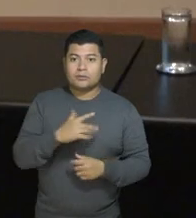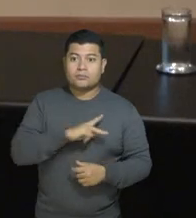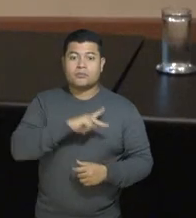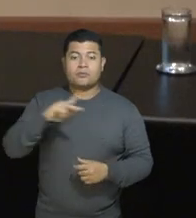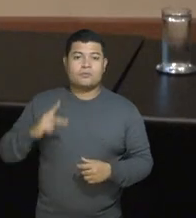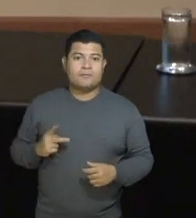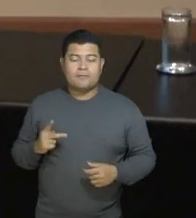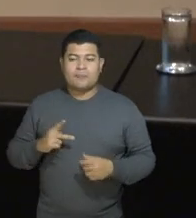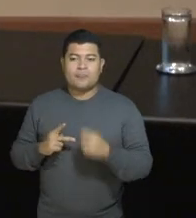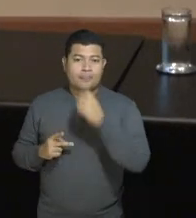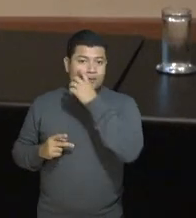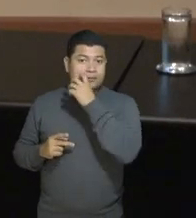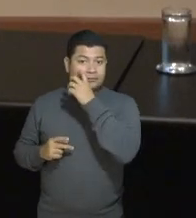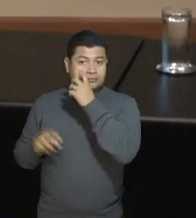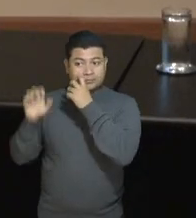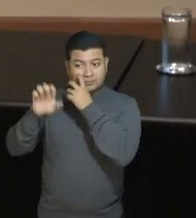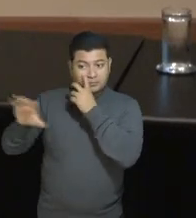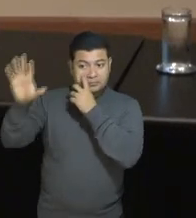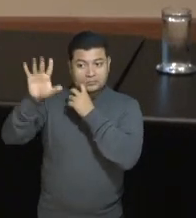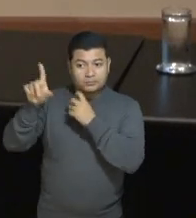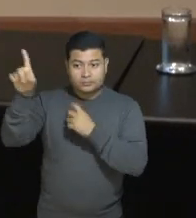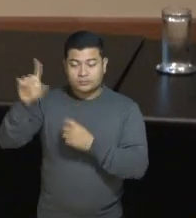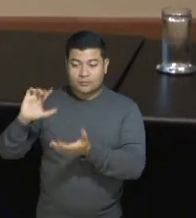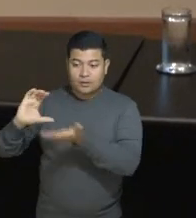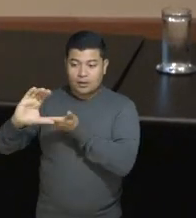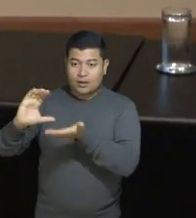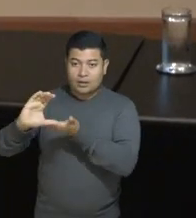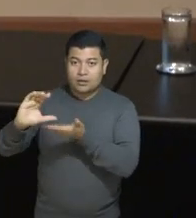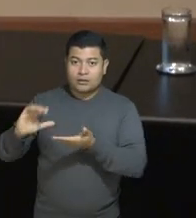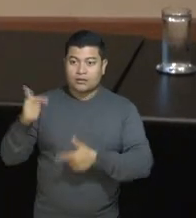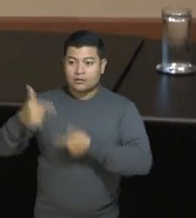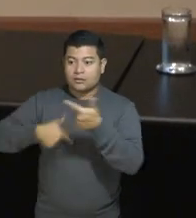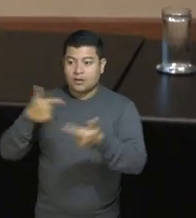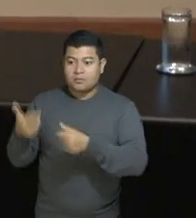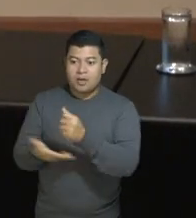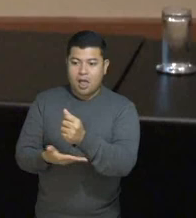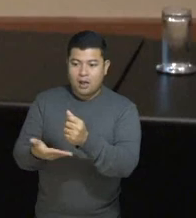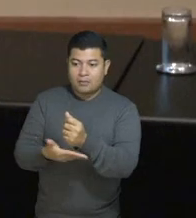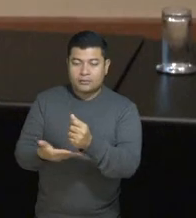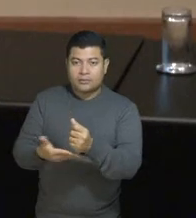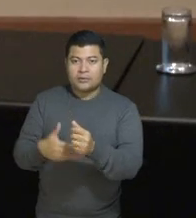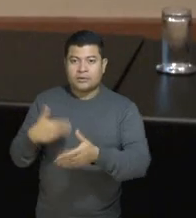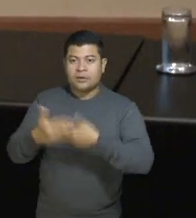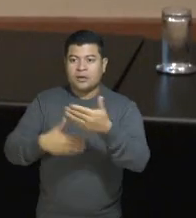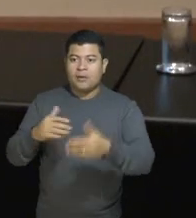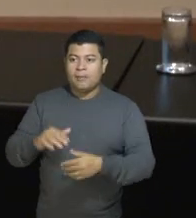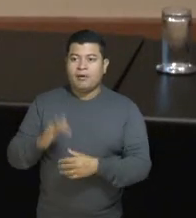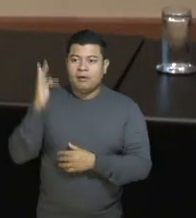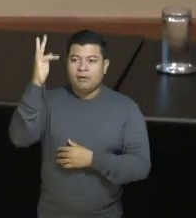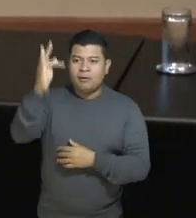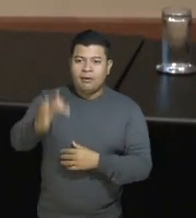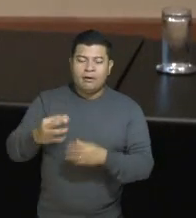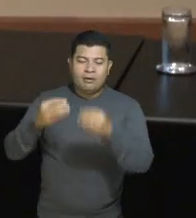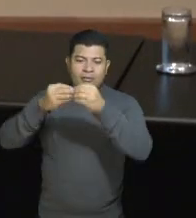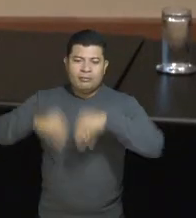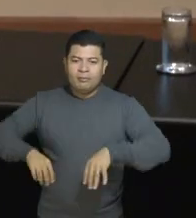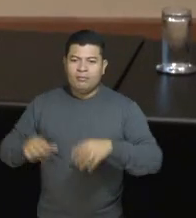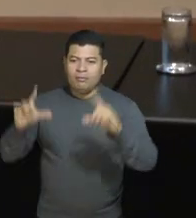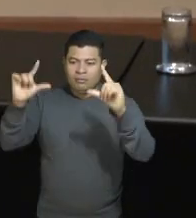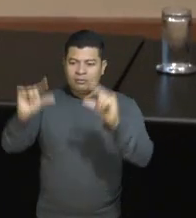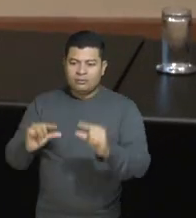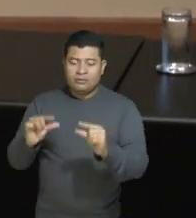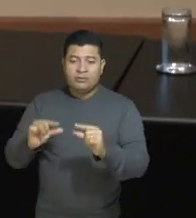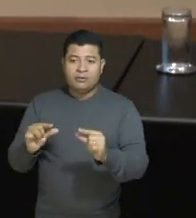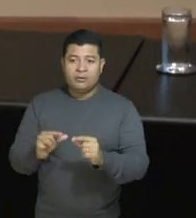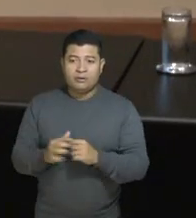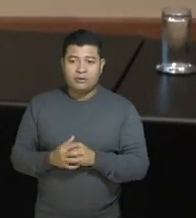De que na Europa eles investem no trabalho de base para que isso não traga prejuízos futuros de saúde pública. E